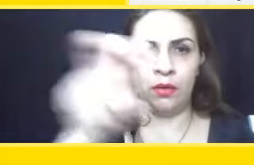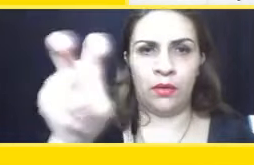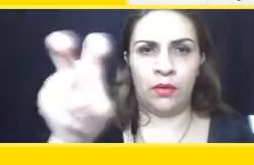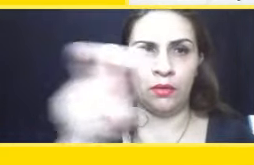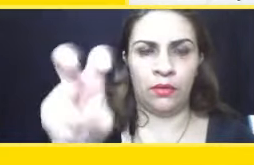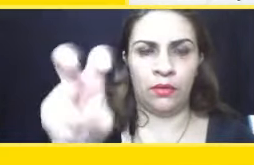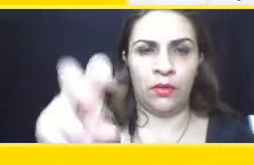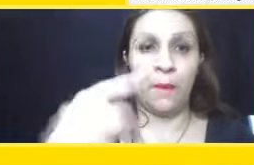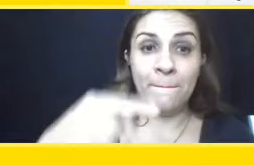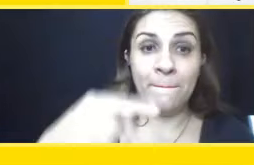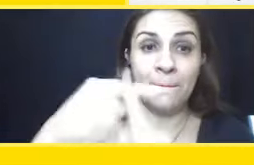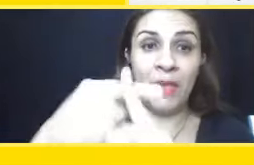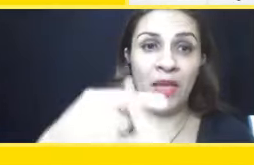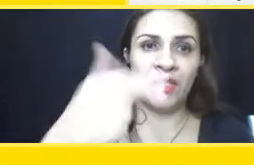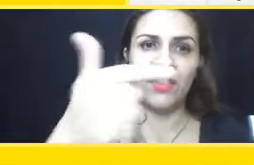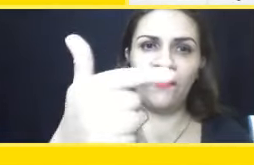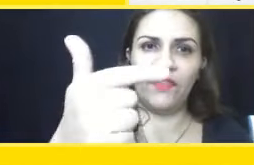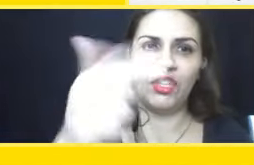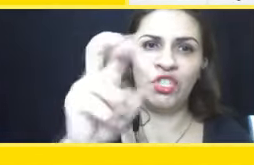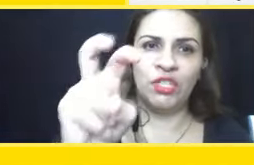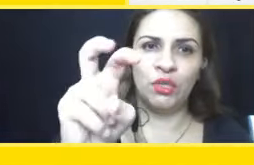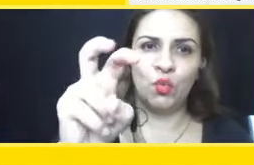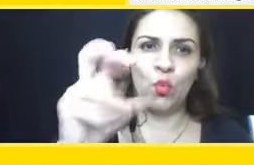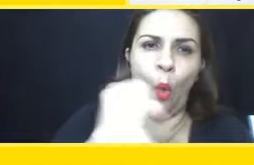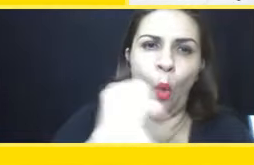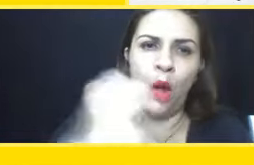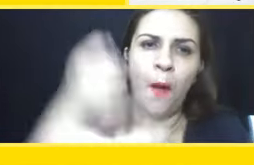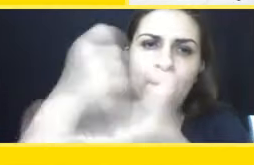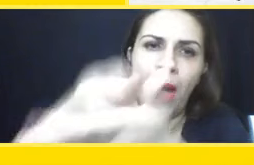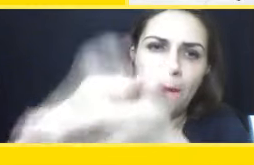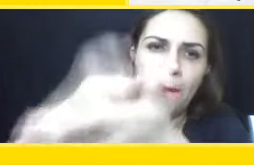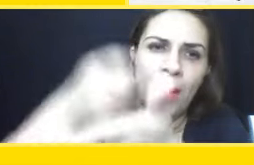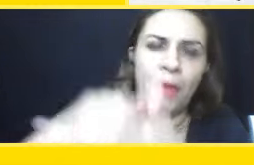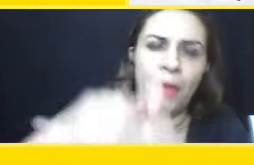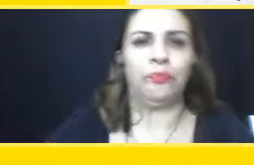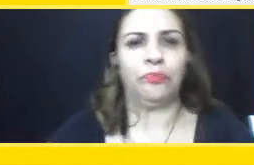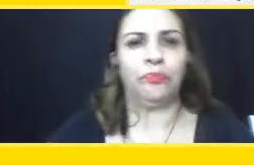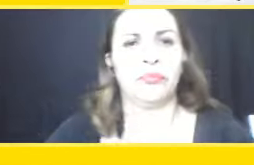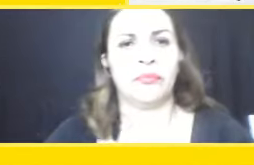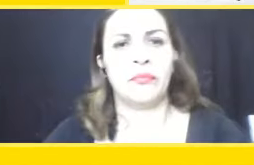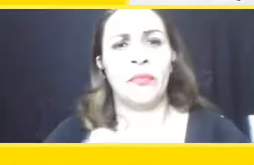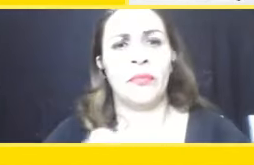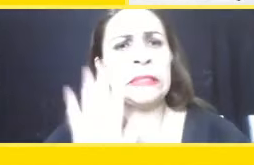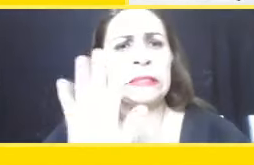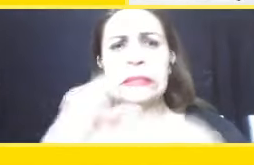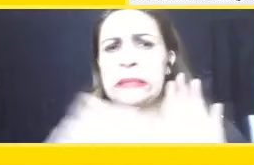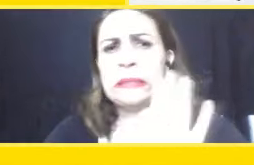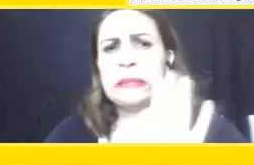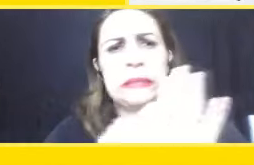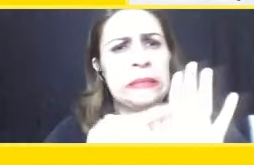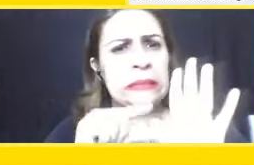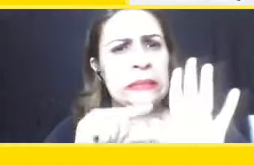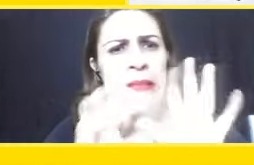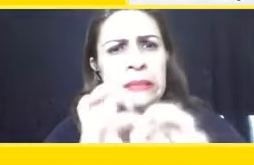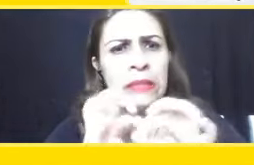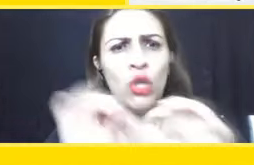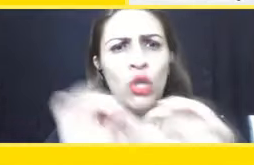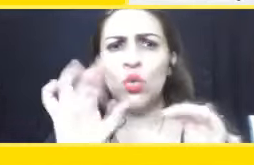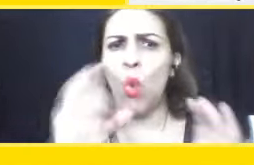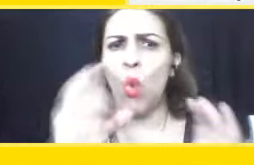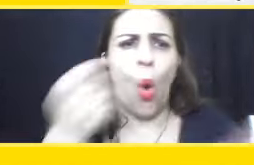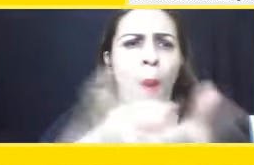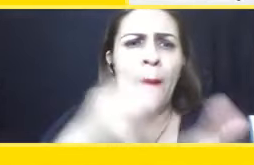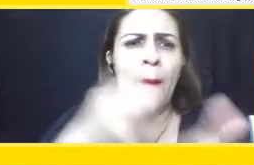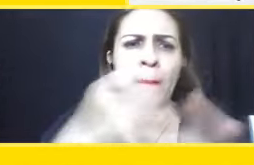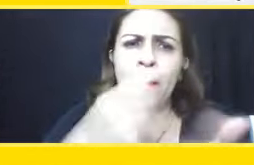contribuição. Nós estamos apresentando uma emenda à lei orgânica para que somente seja computado o tempo de contribuição, que é o que a